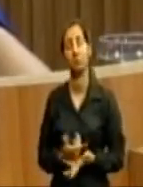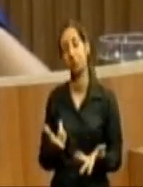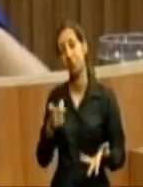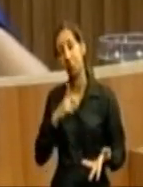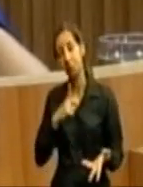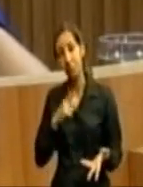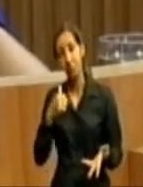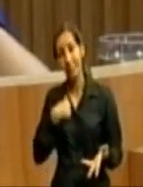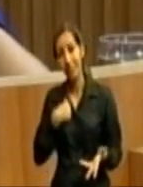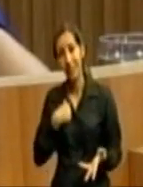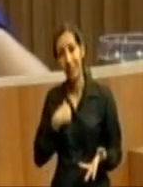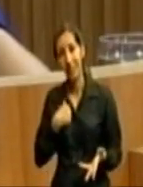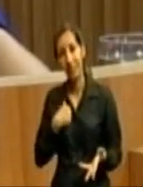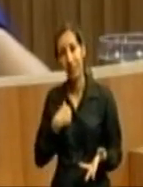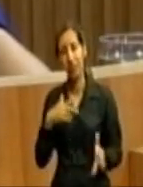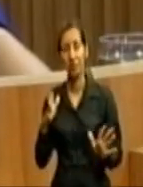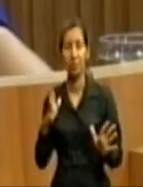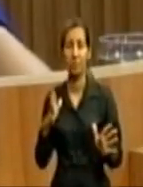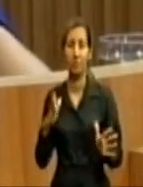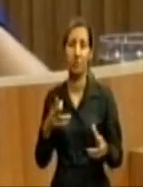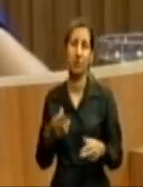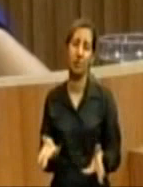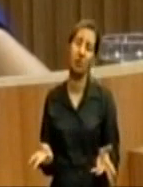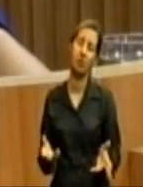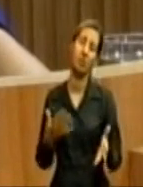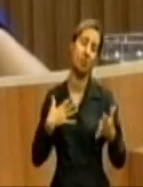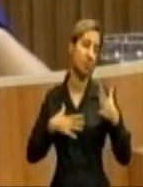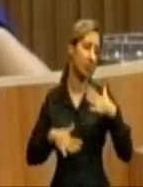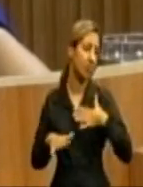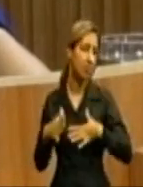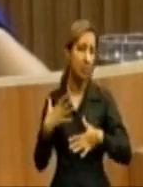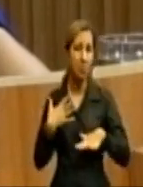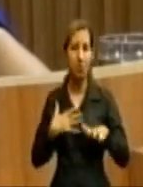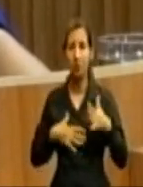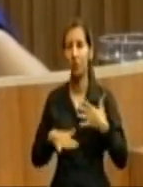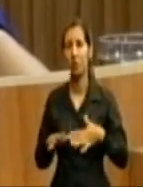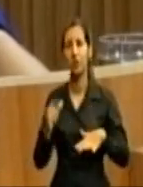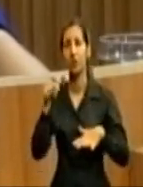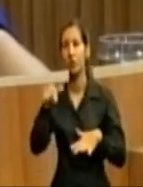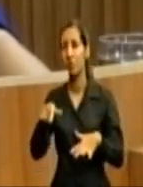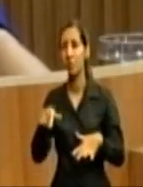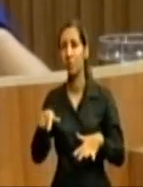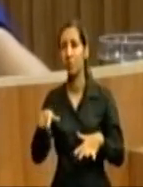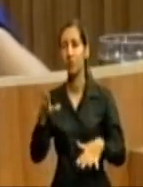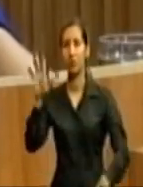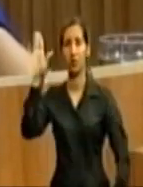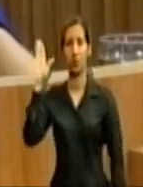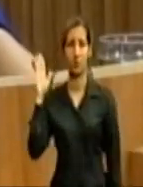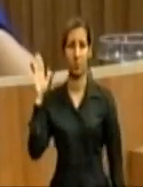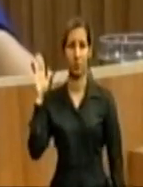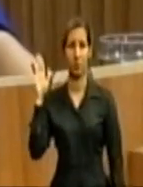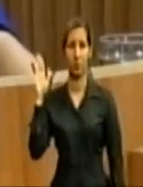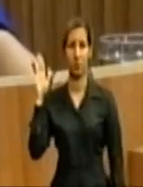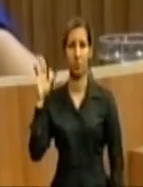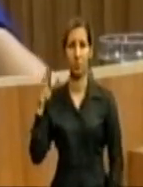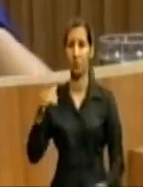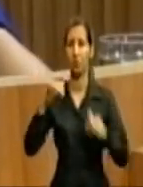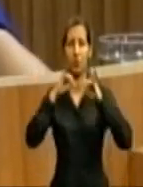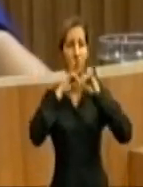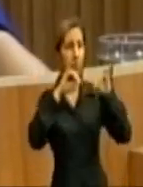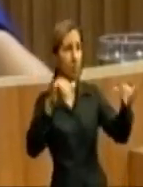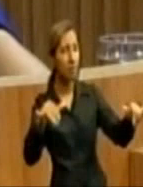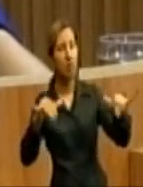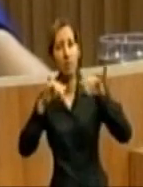Particularmente, eu acho muito confortável. É muito confortável. Você é eleito, faz 1000 promessas na sua